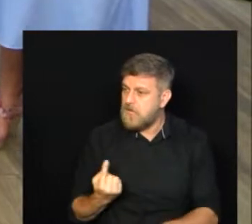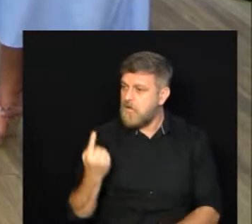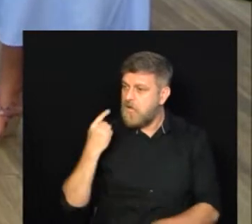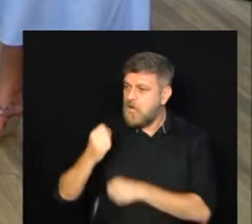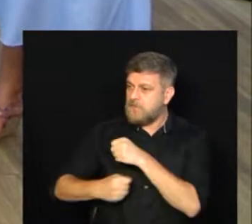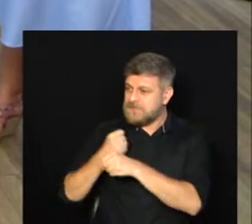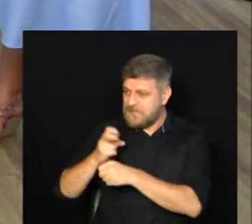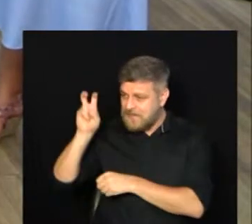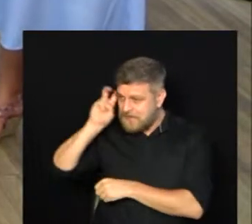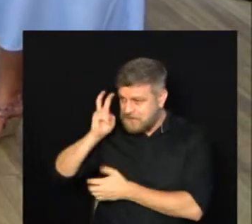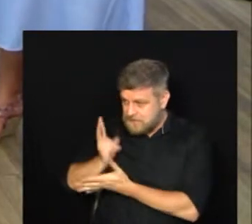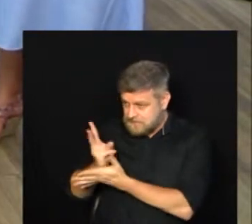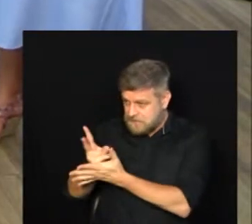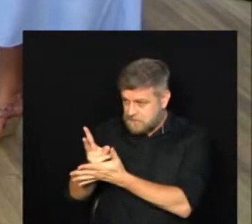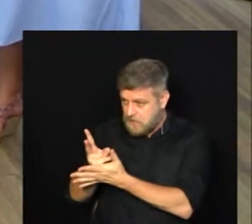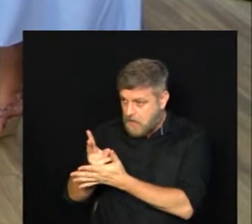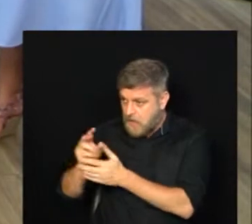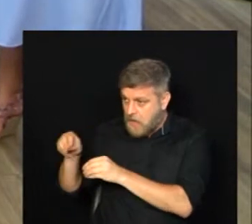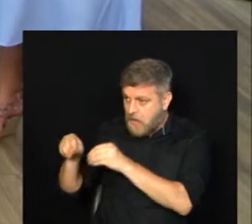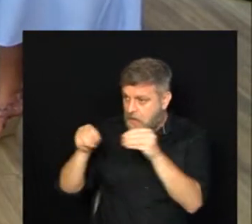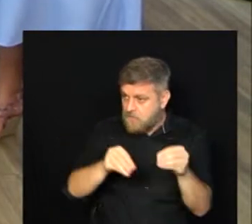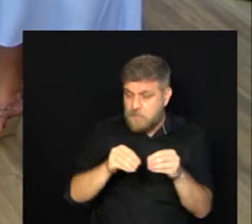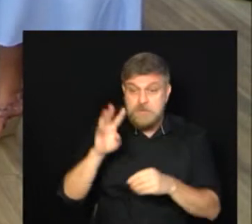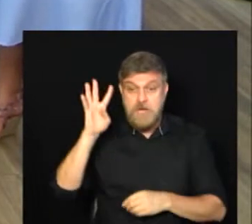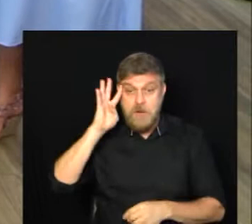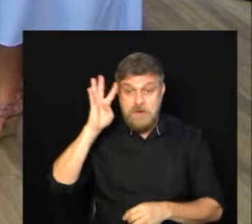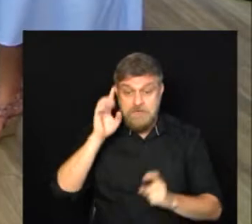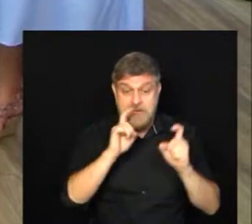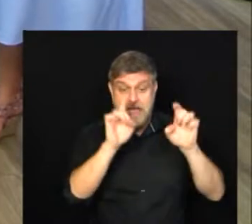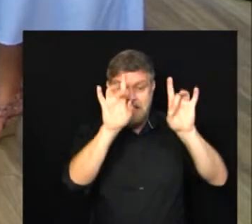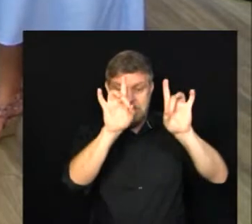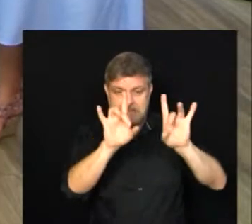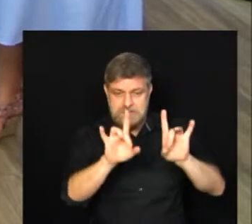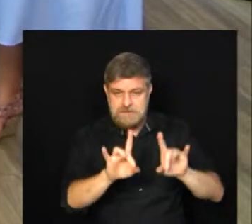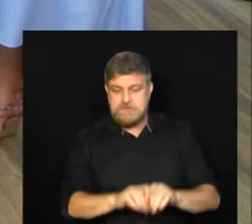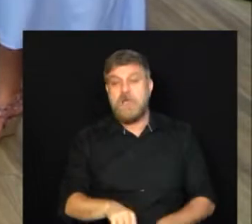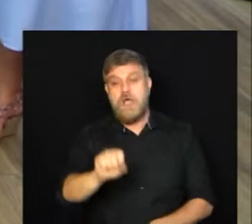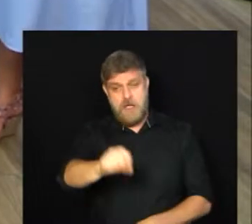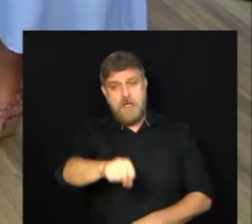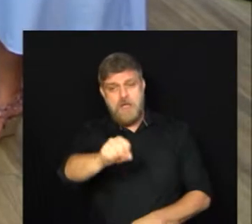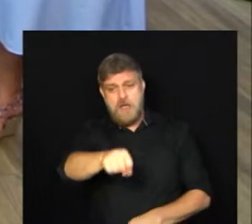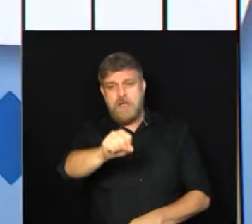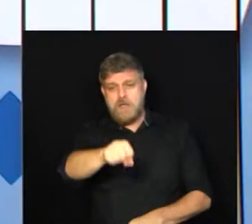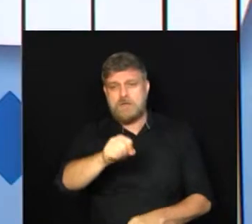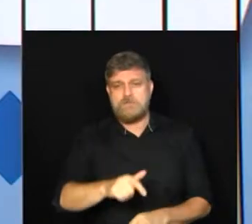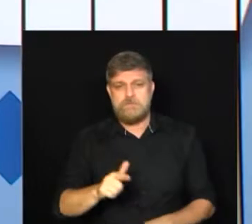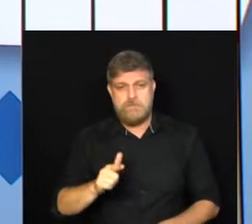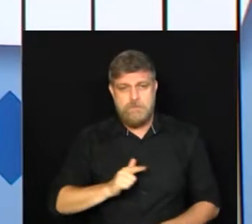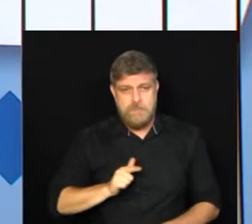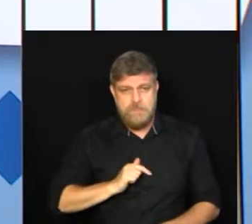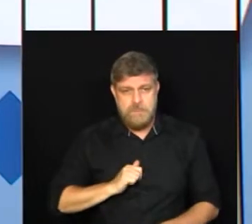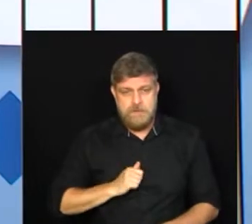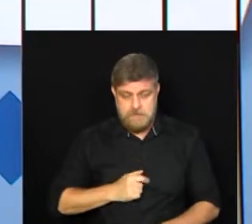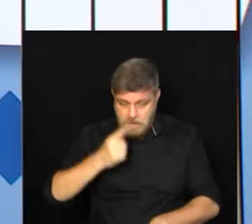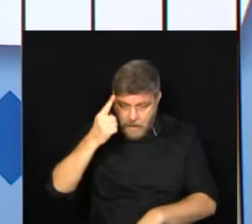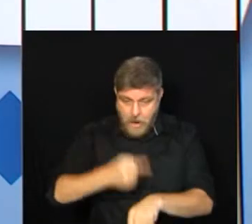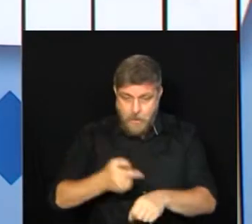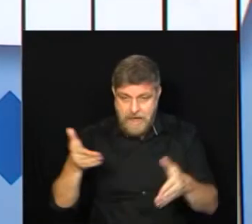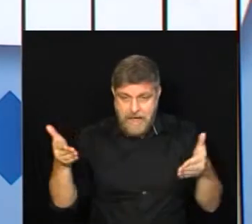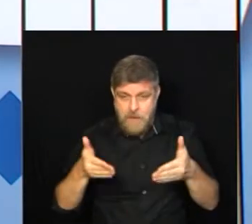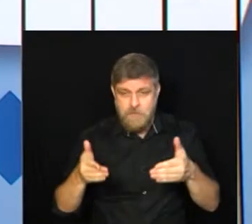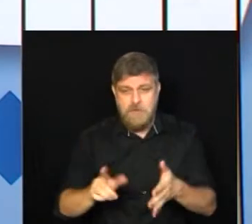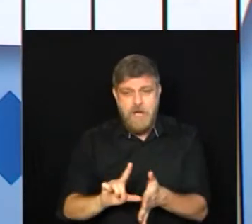eram as quintas-feiras e agora as quartas-feiras, então as reuniões extraordinárias. Isso vai ser nesse primeiro momento,